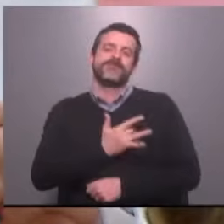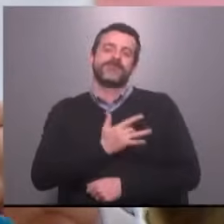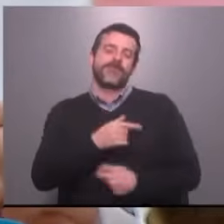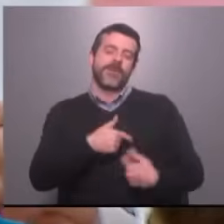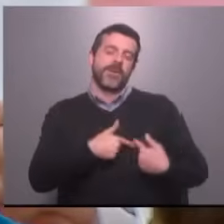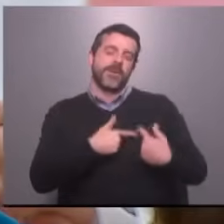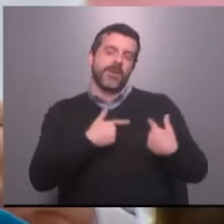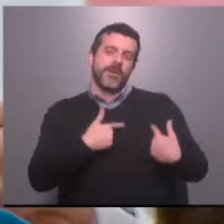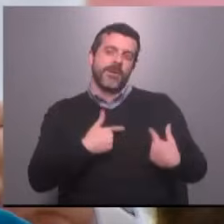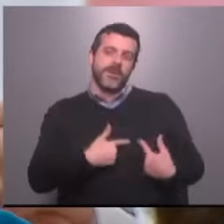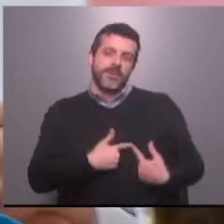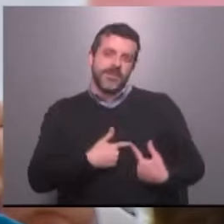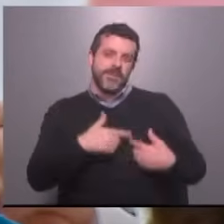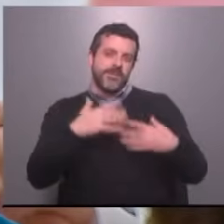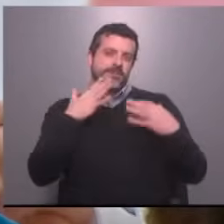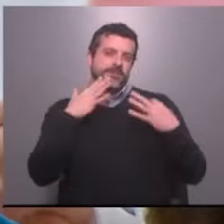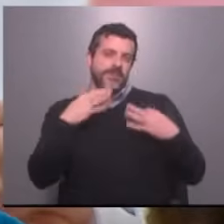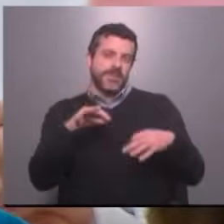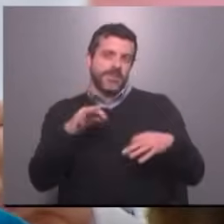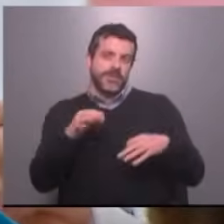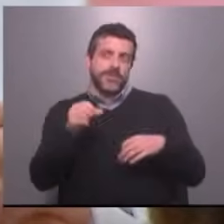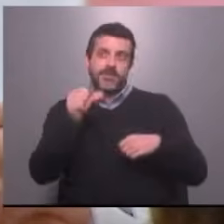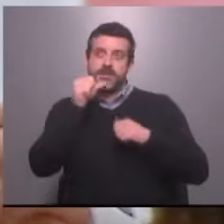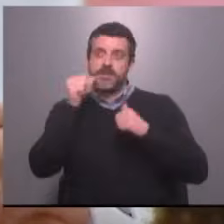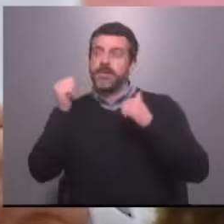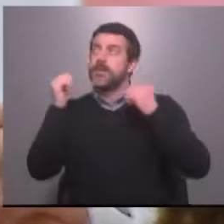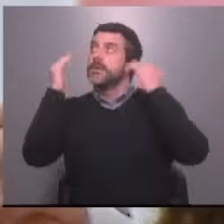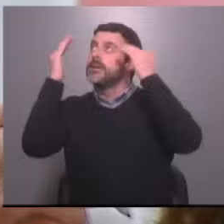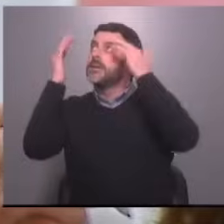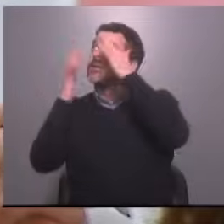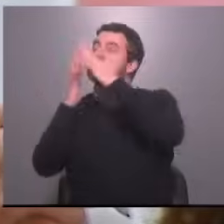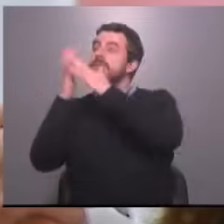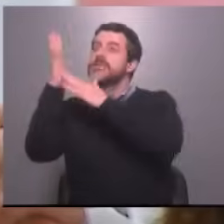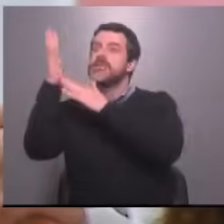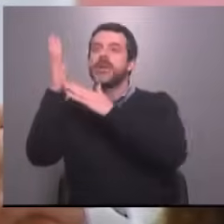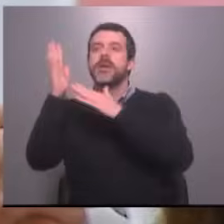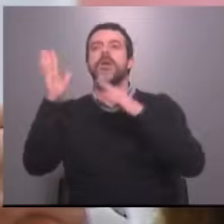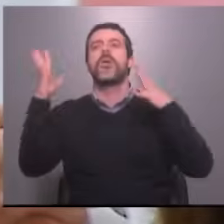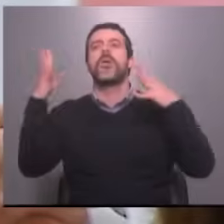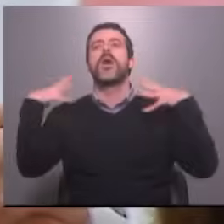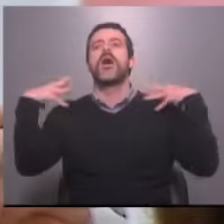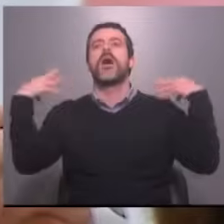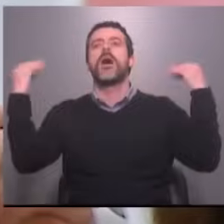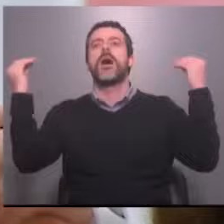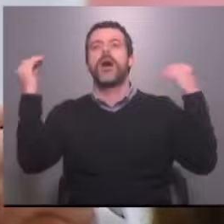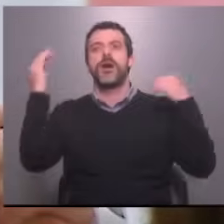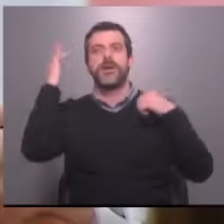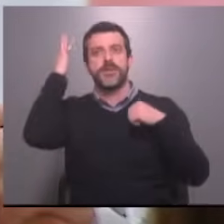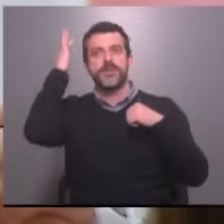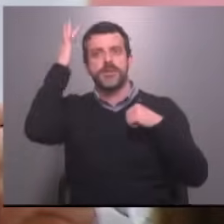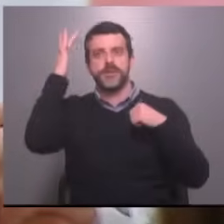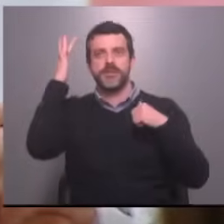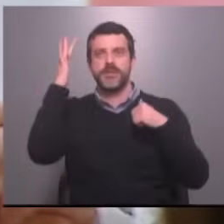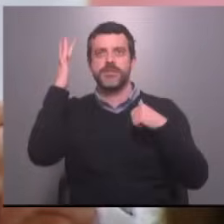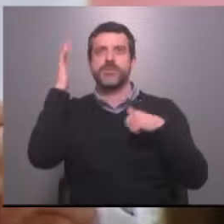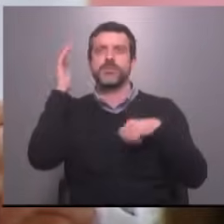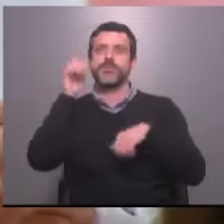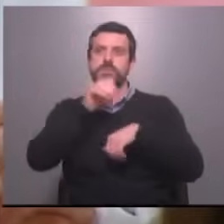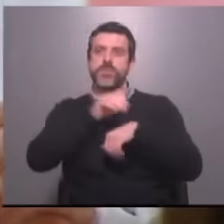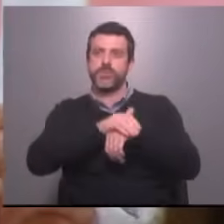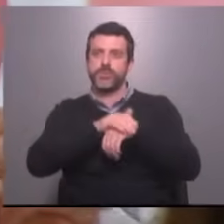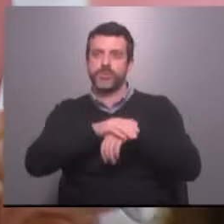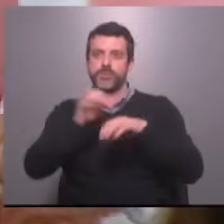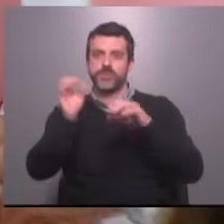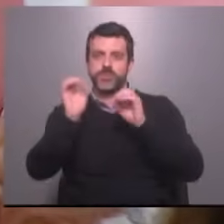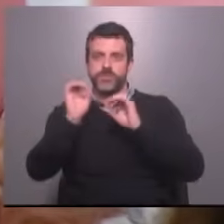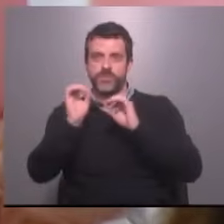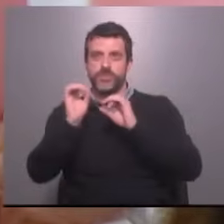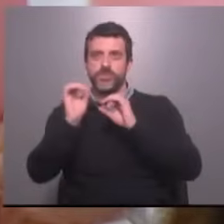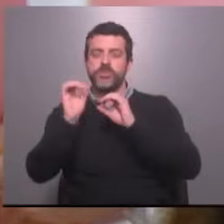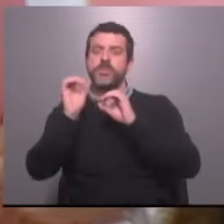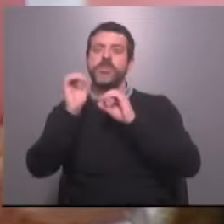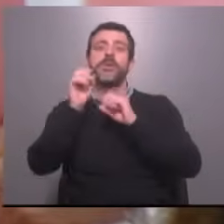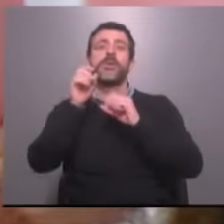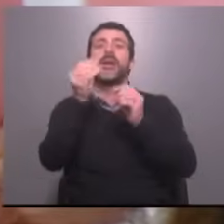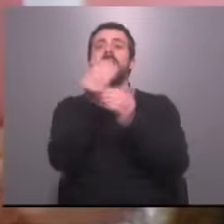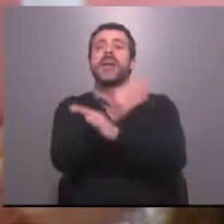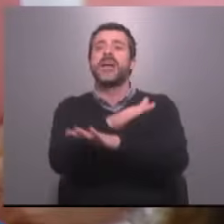a simplicidade do coração. E nos céus sois contemplado pelos anjos dos